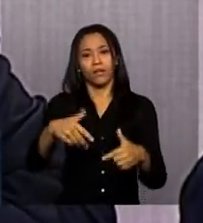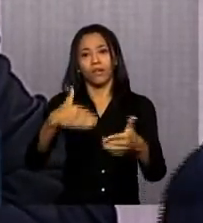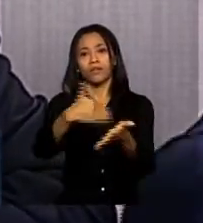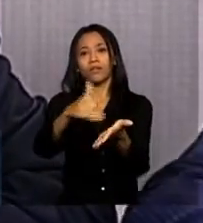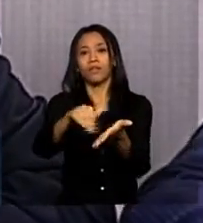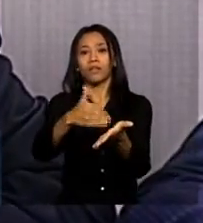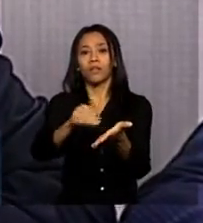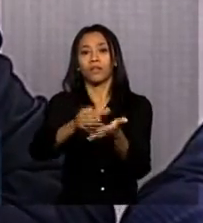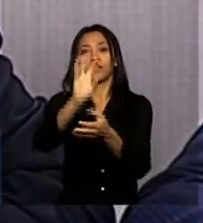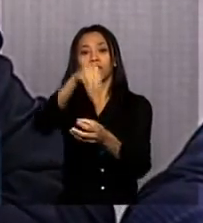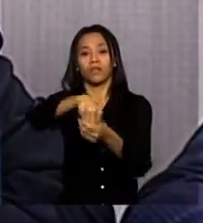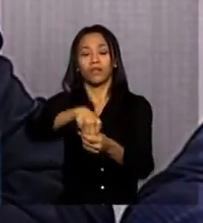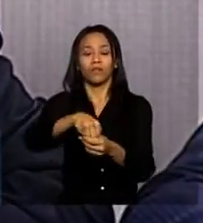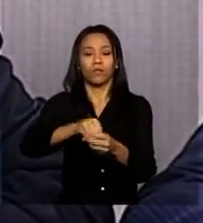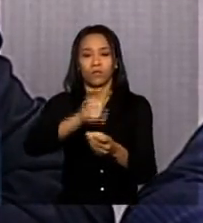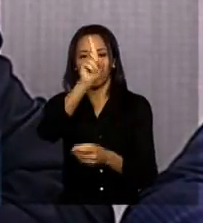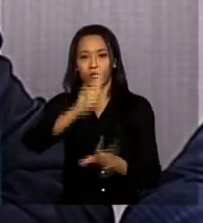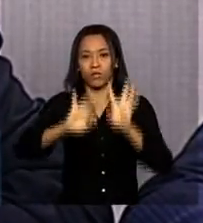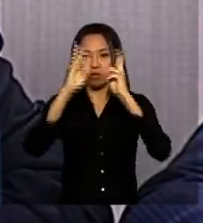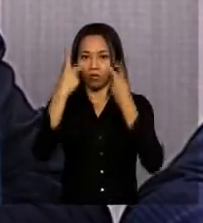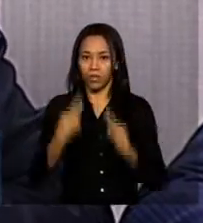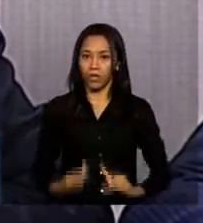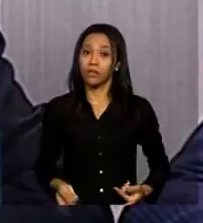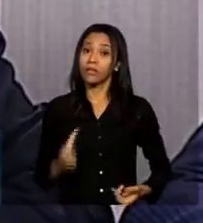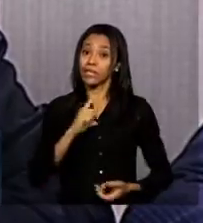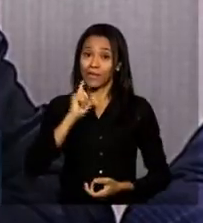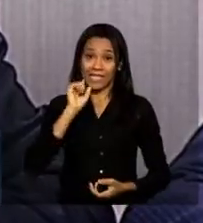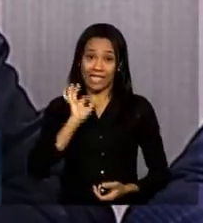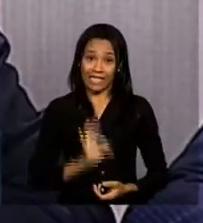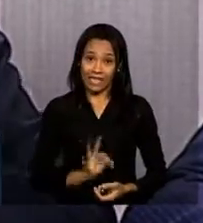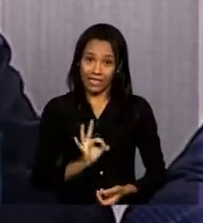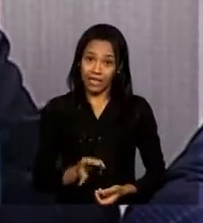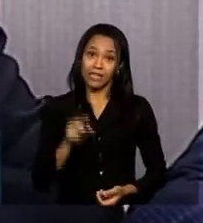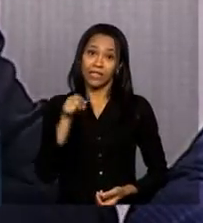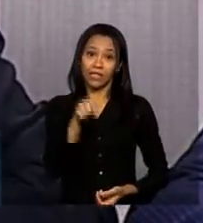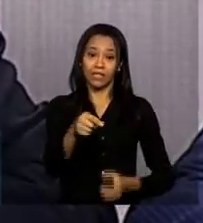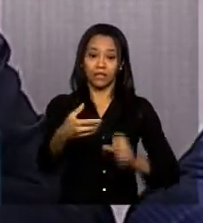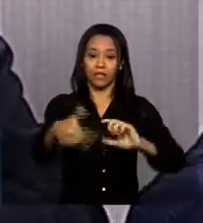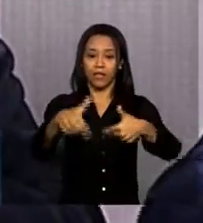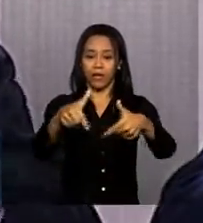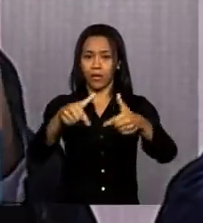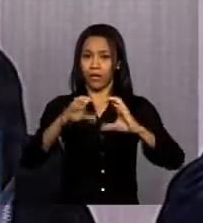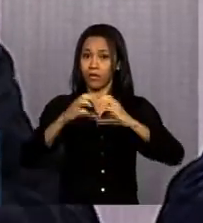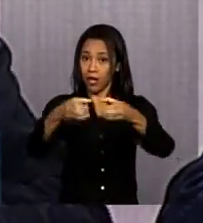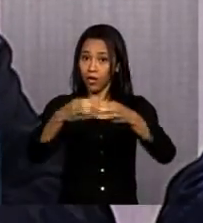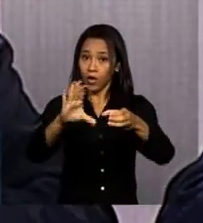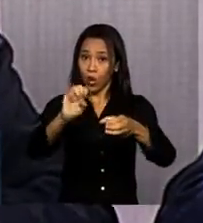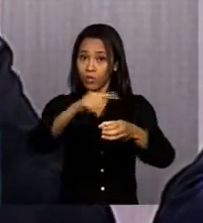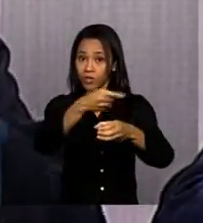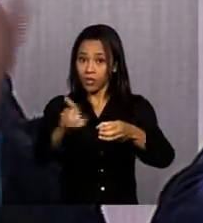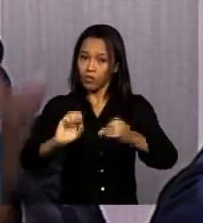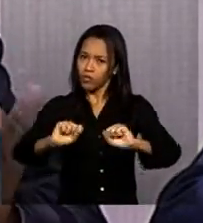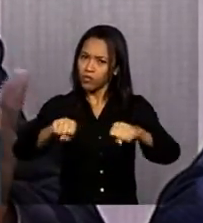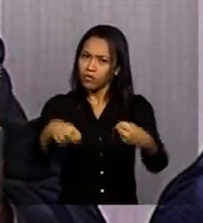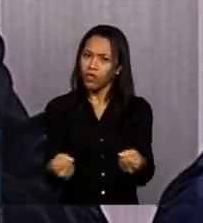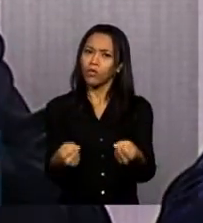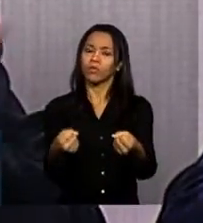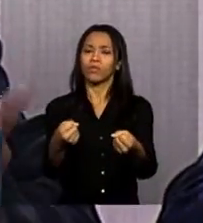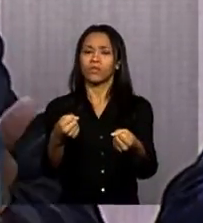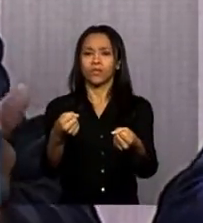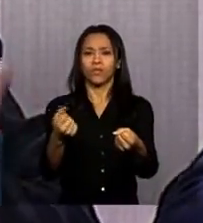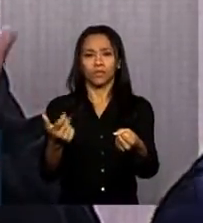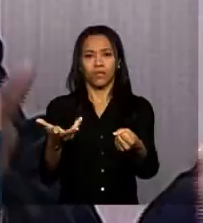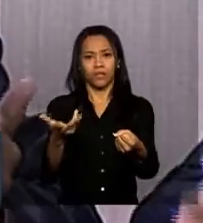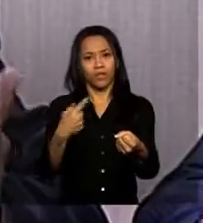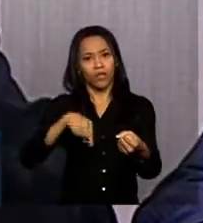de Direitos Humanos, e tenho certeza que o trabalho dessa comissão se integrará a todo o esforço que vem sendo feito no governo para